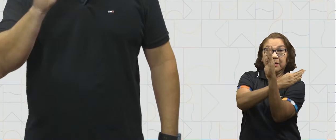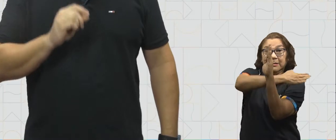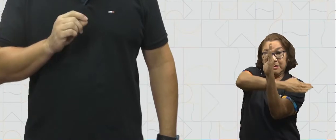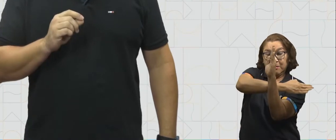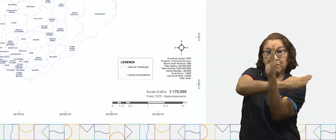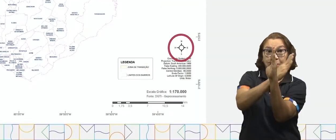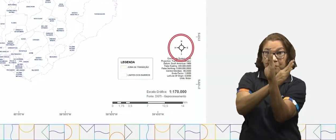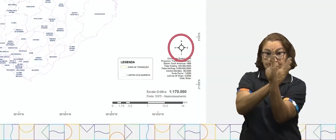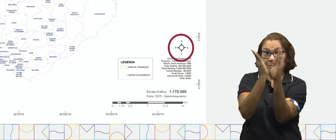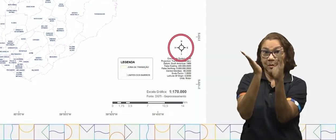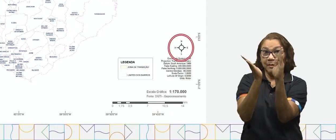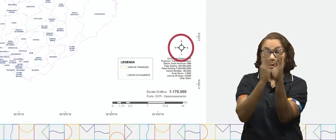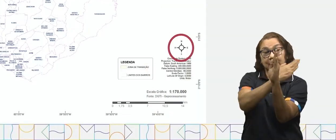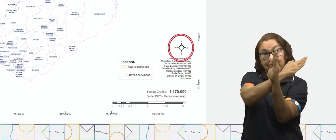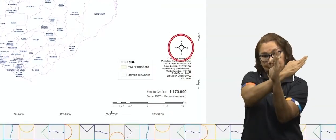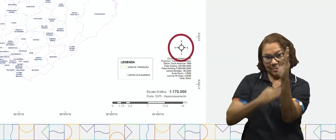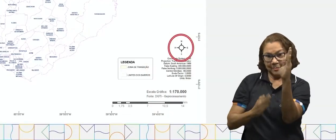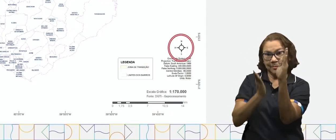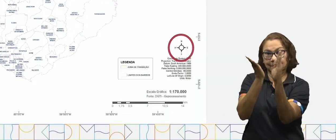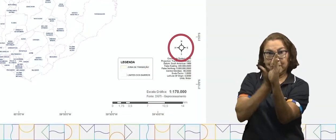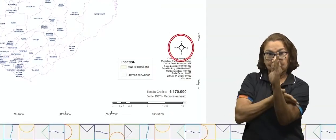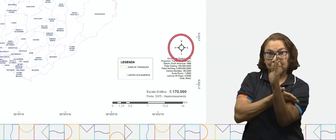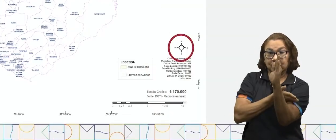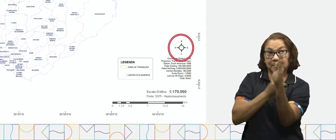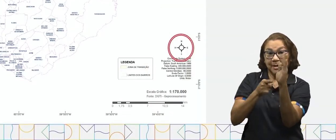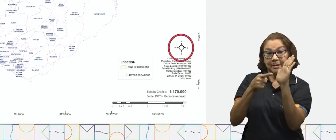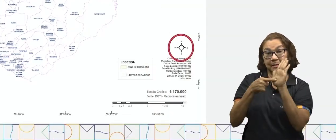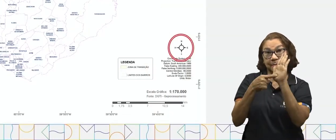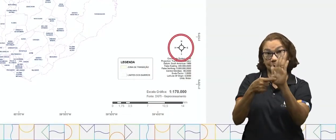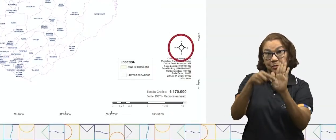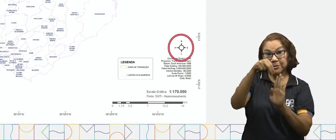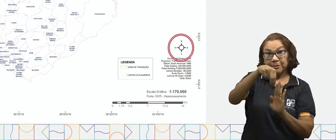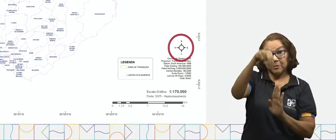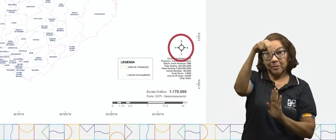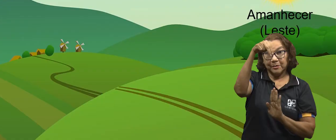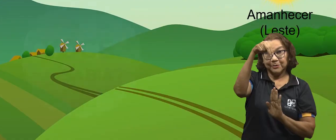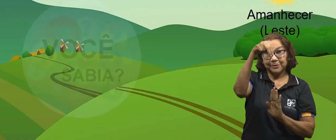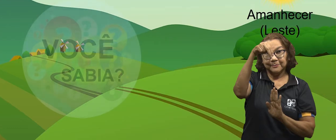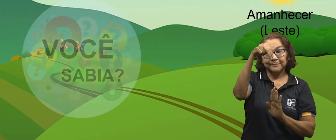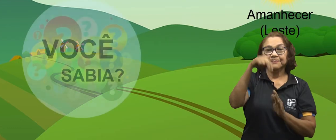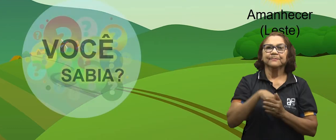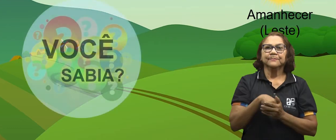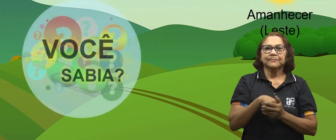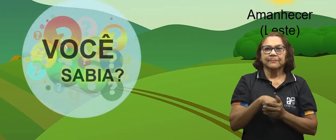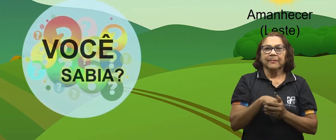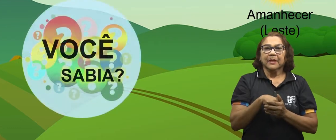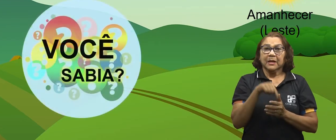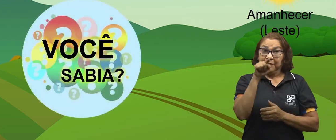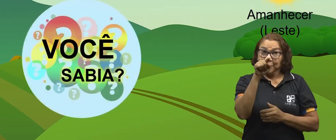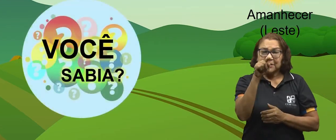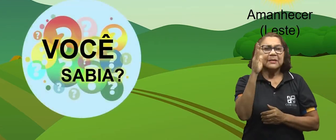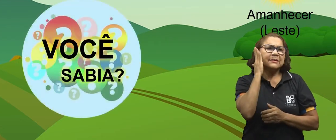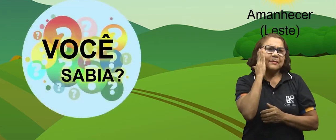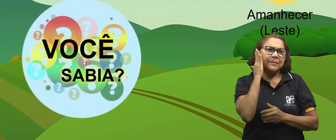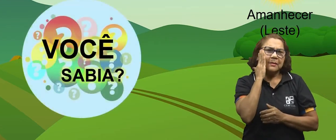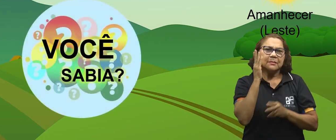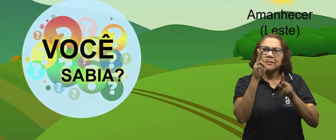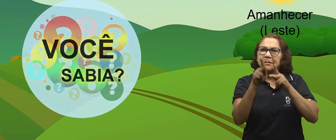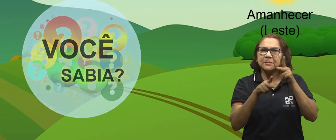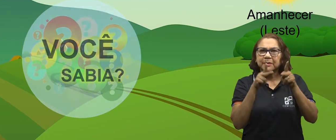Viram como ficou mais fácil de se orientar? Os pontos cardeais também nos ajudam a entender os mapas. A Rosa